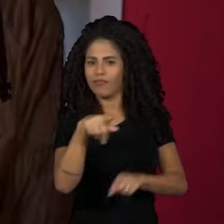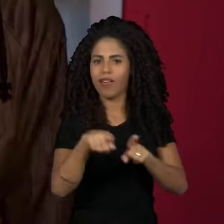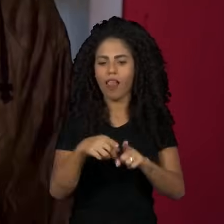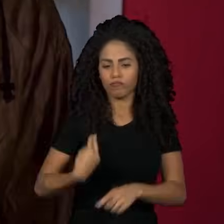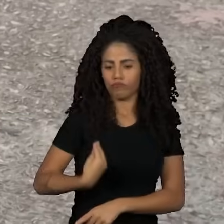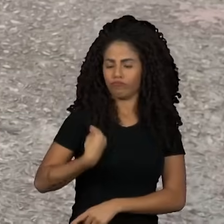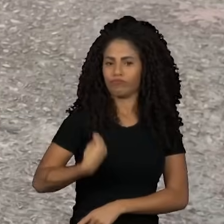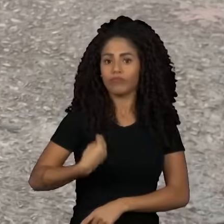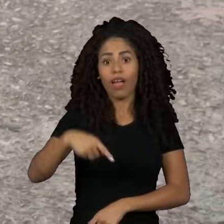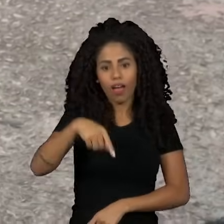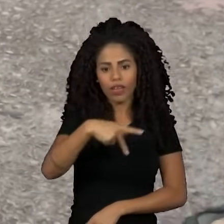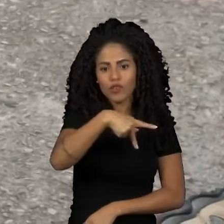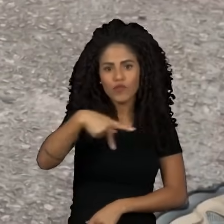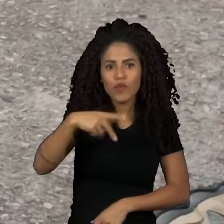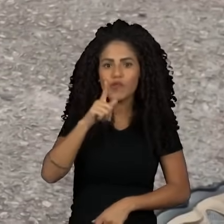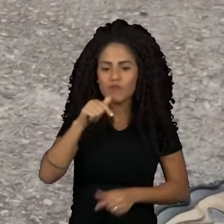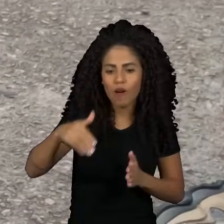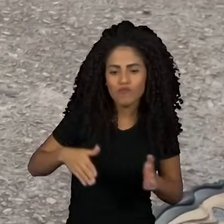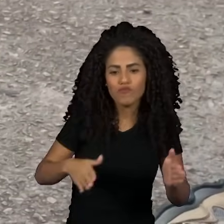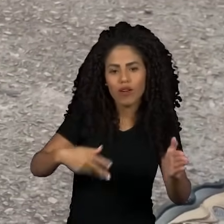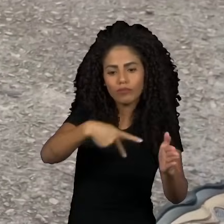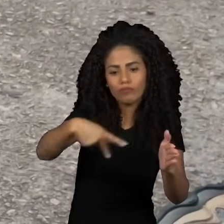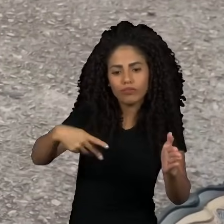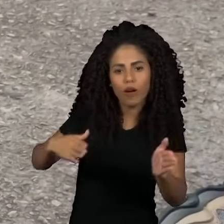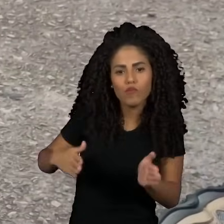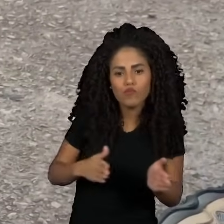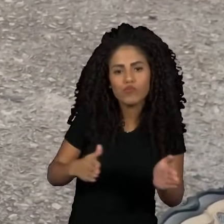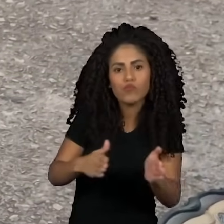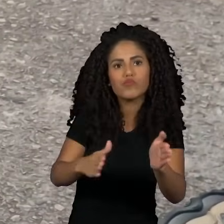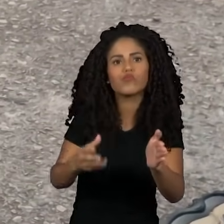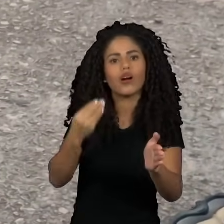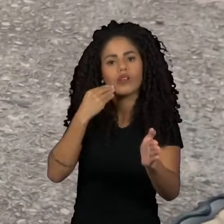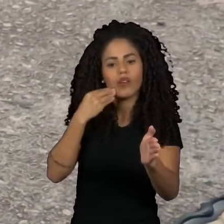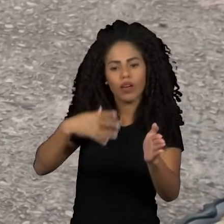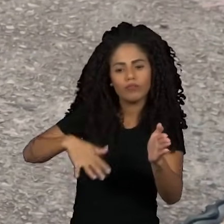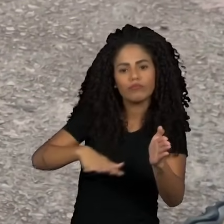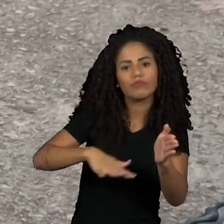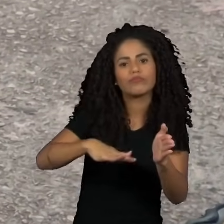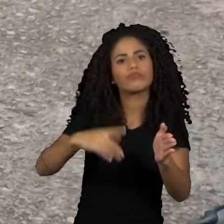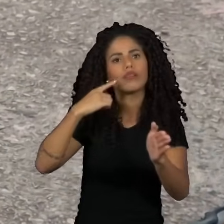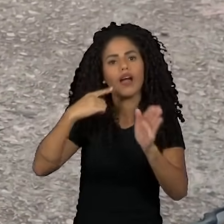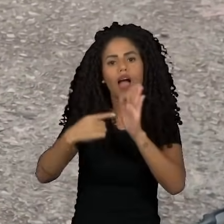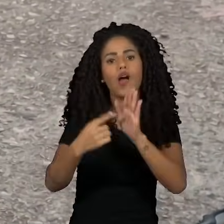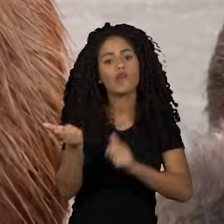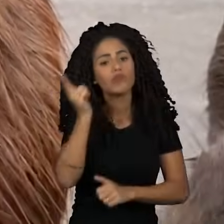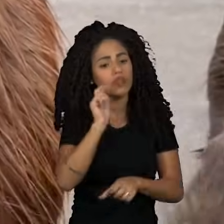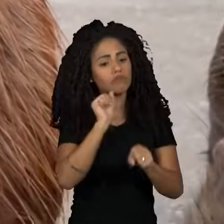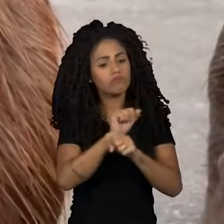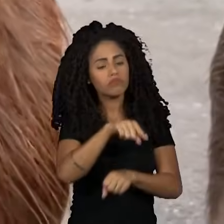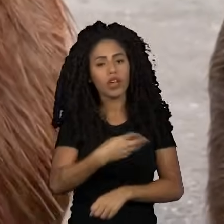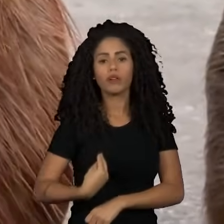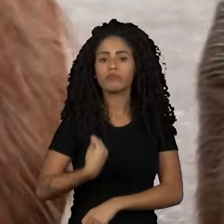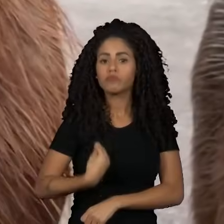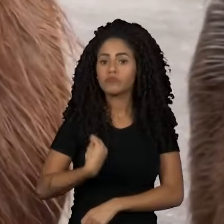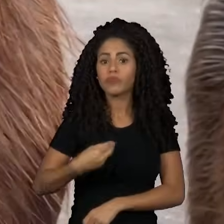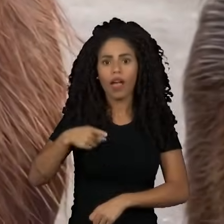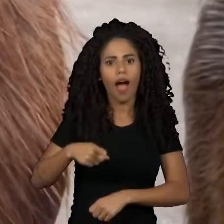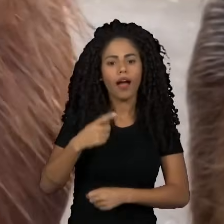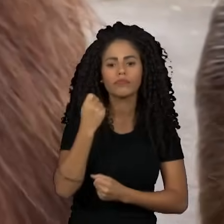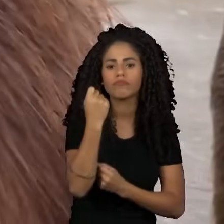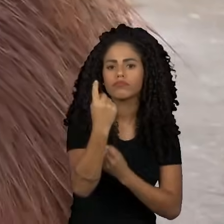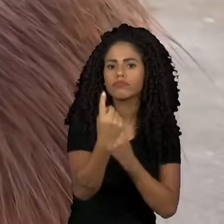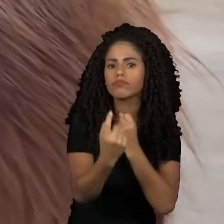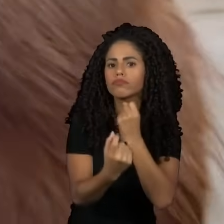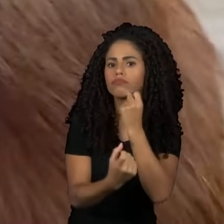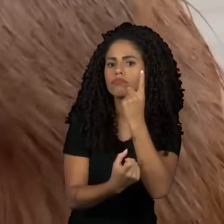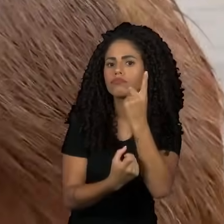no Rio Pinheiros elas acabam vindo da Billings, da Guarapiranga e acabaram parando aqui. As primeiras capivaras apareceram